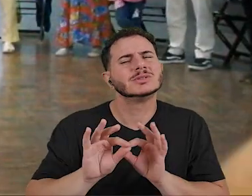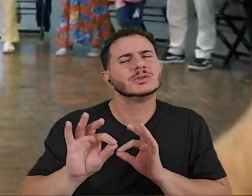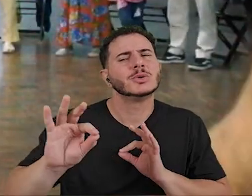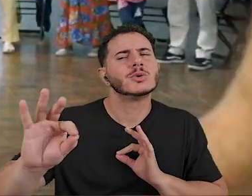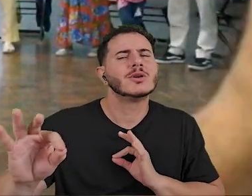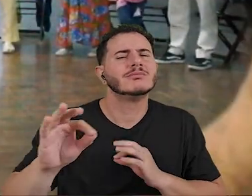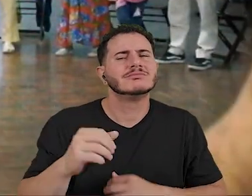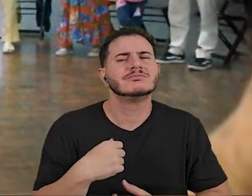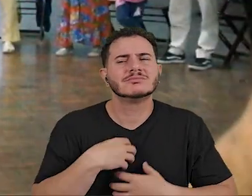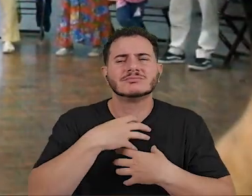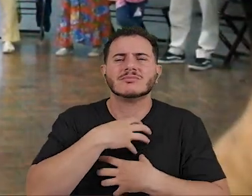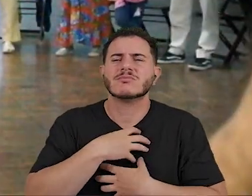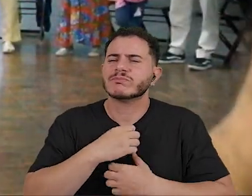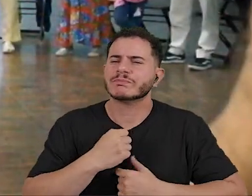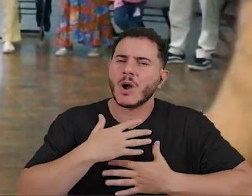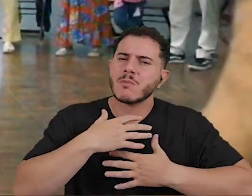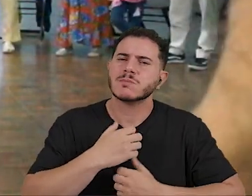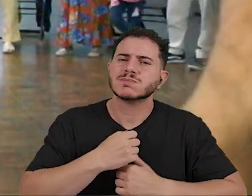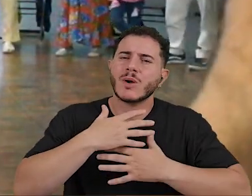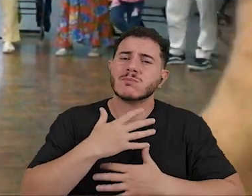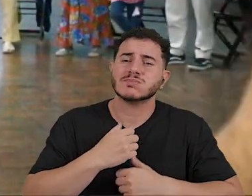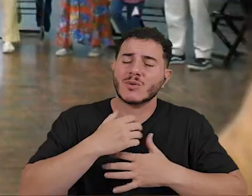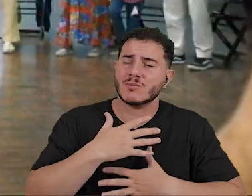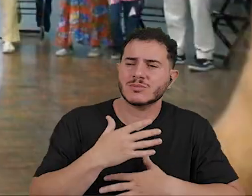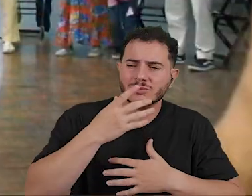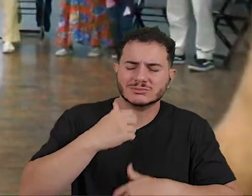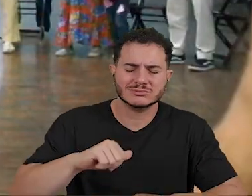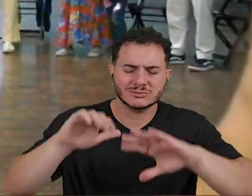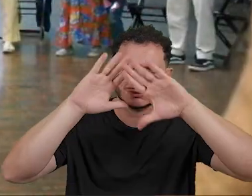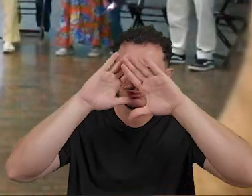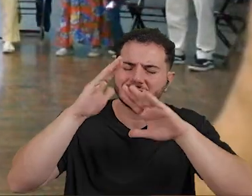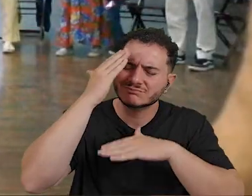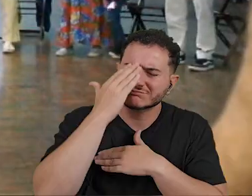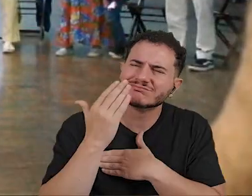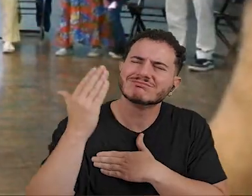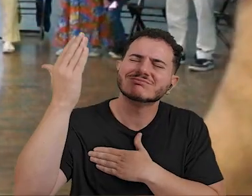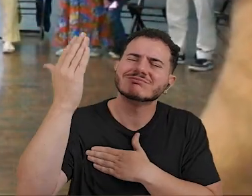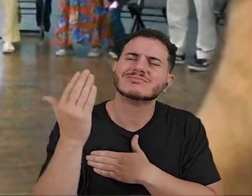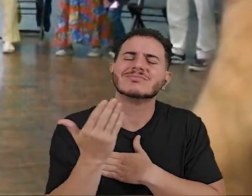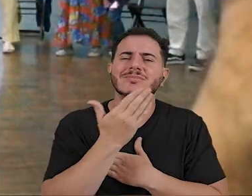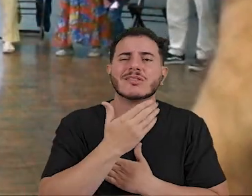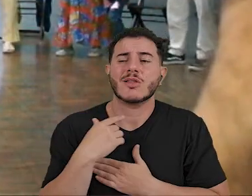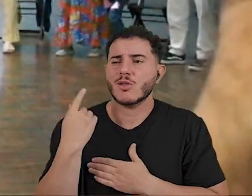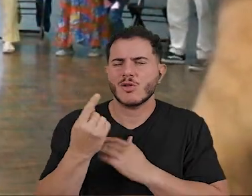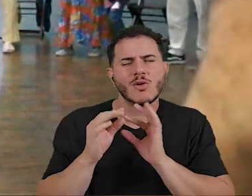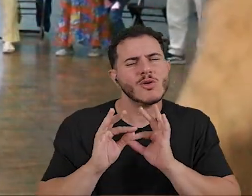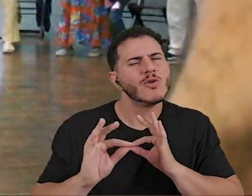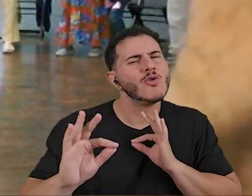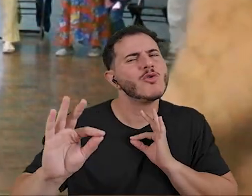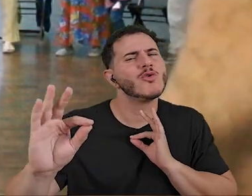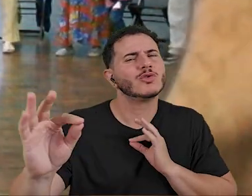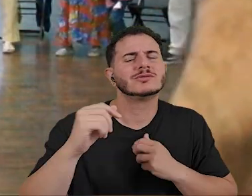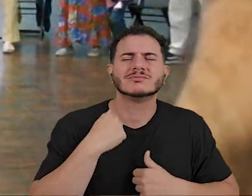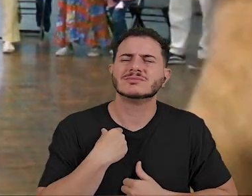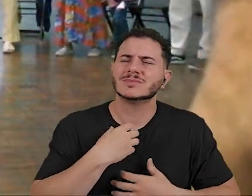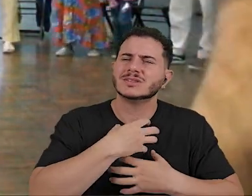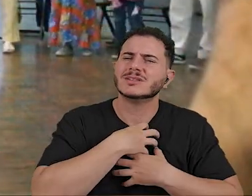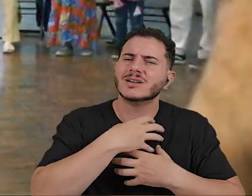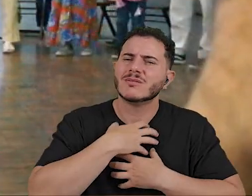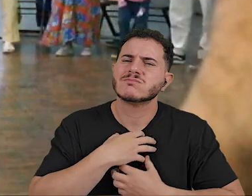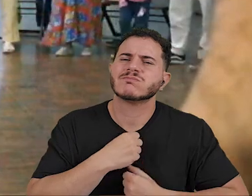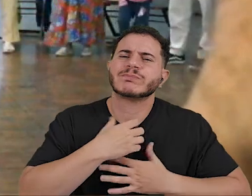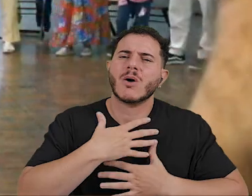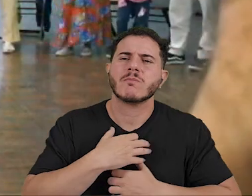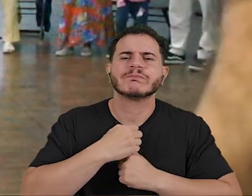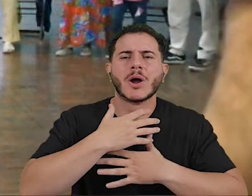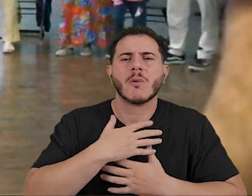é senhor. De longe eu ouço esse baque no coque, Oxalá é senhor. De longe eu